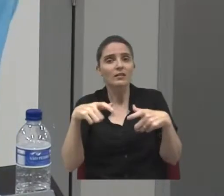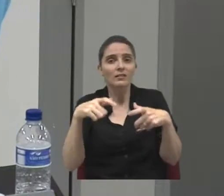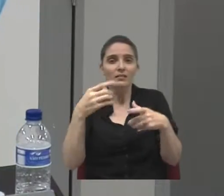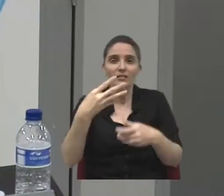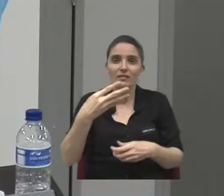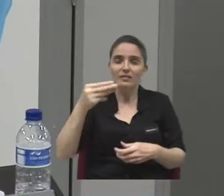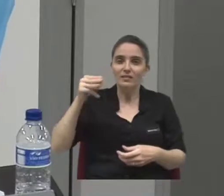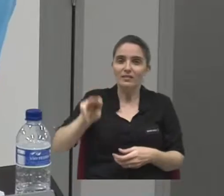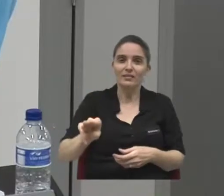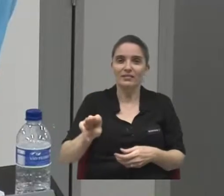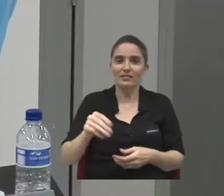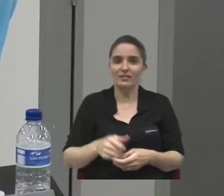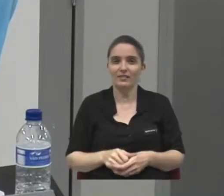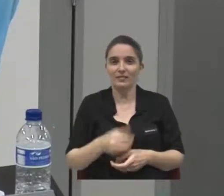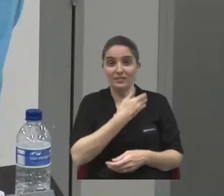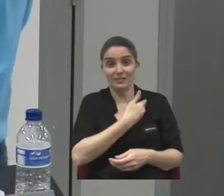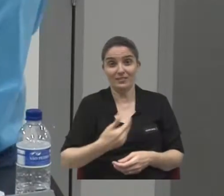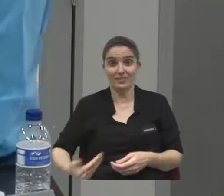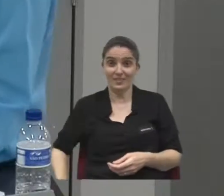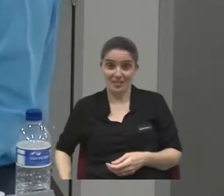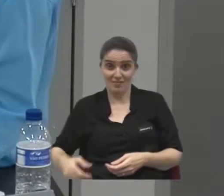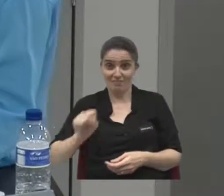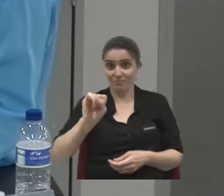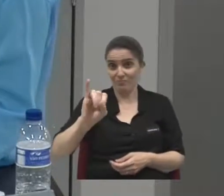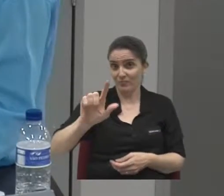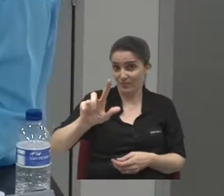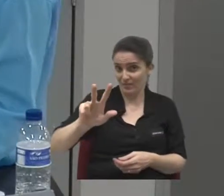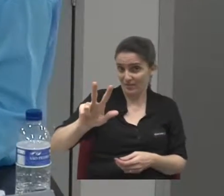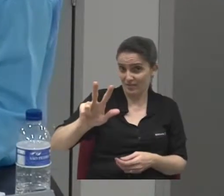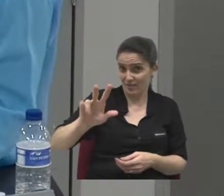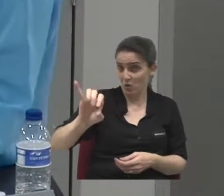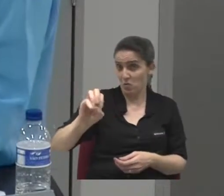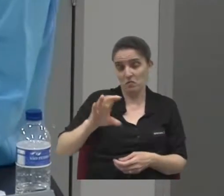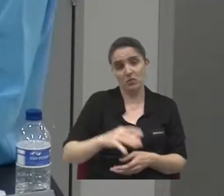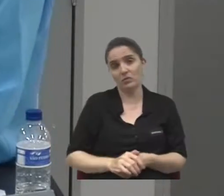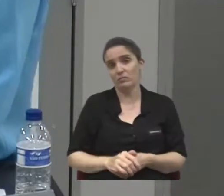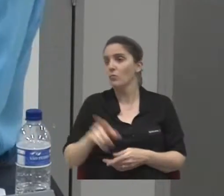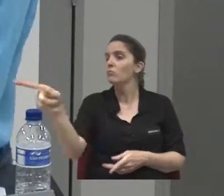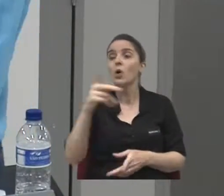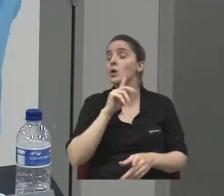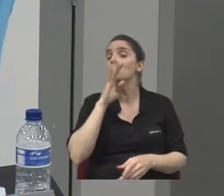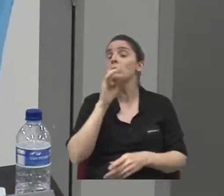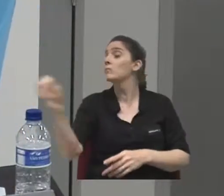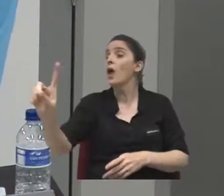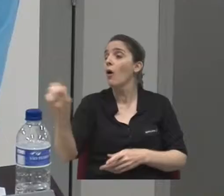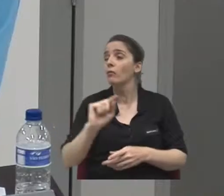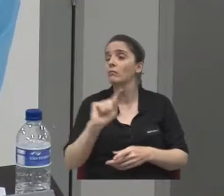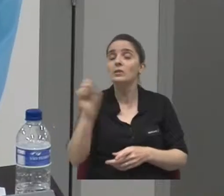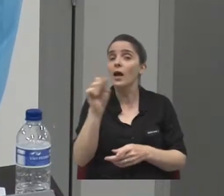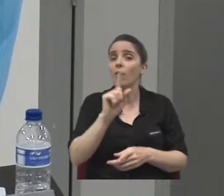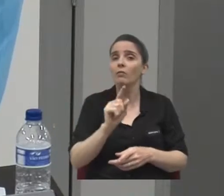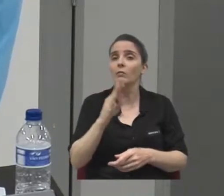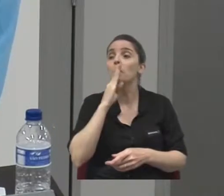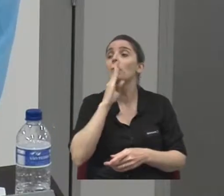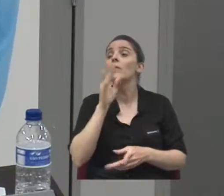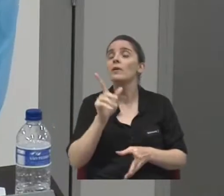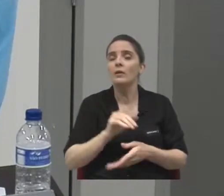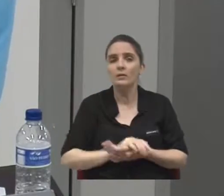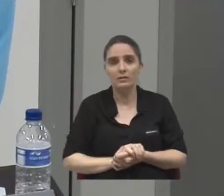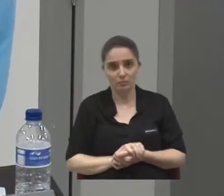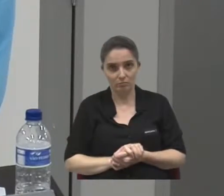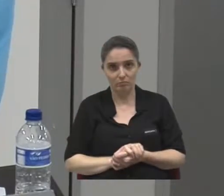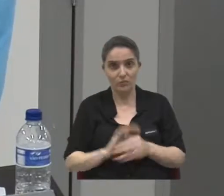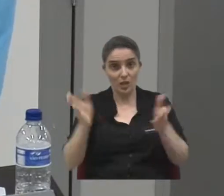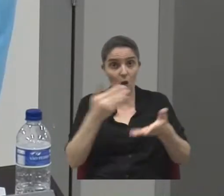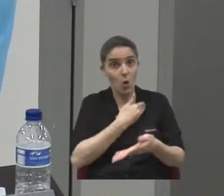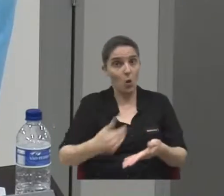governo Silvio, quer dizer, teve... Eu não dou a parte para a senhora. Não dei a parte para a senhora. Então, o governo Silvio que deixou